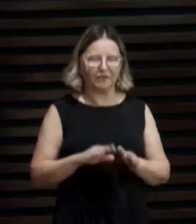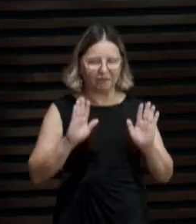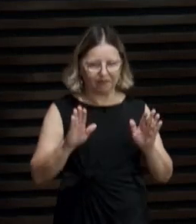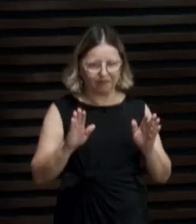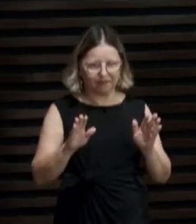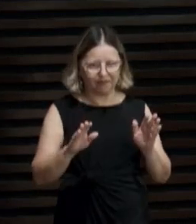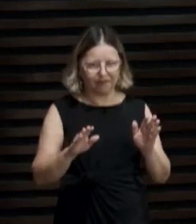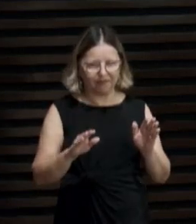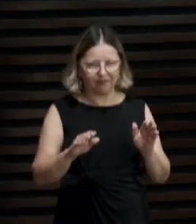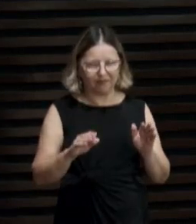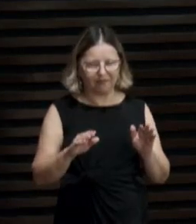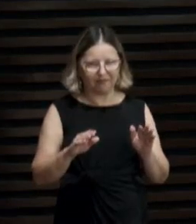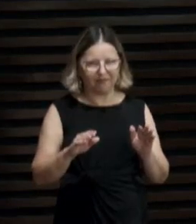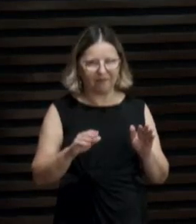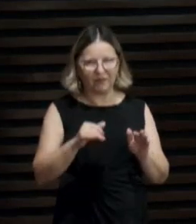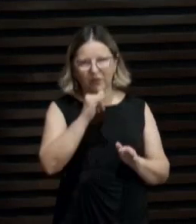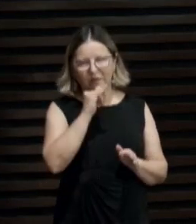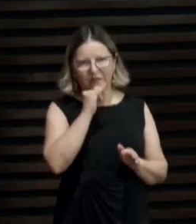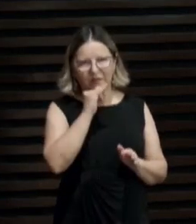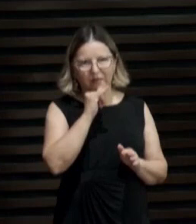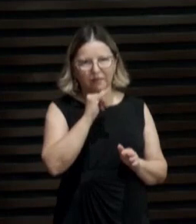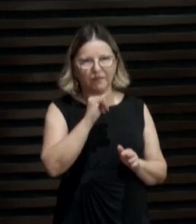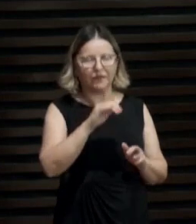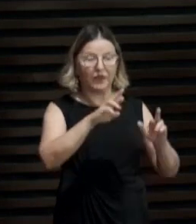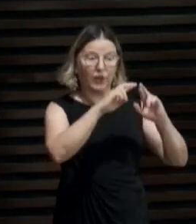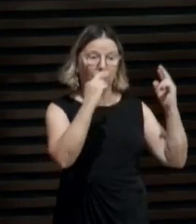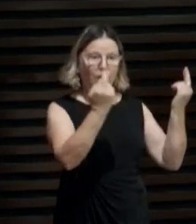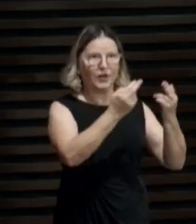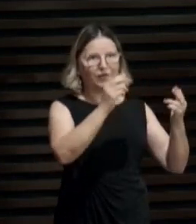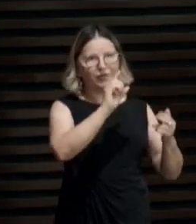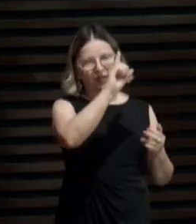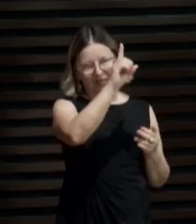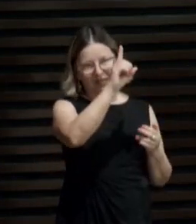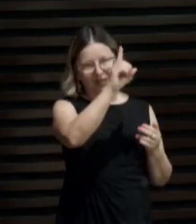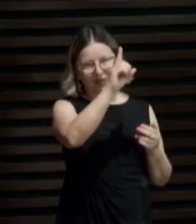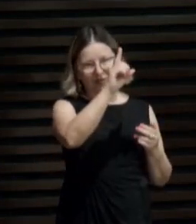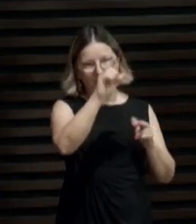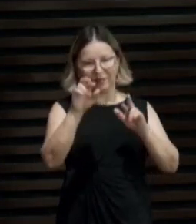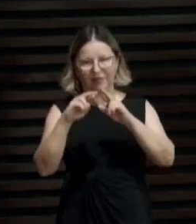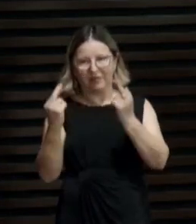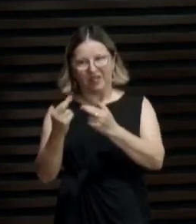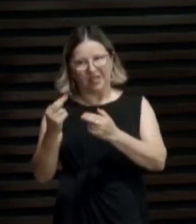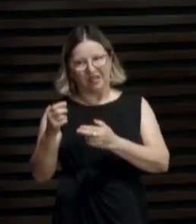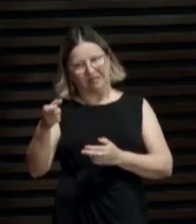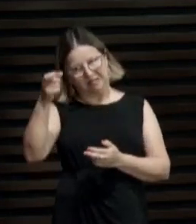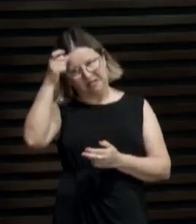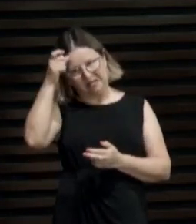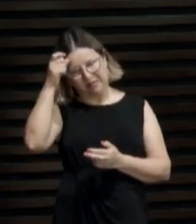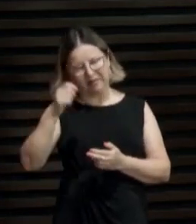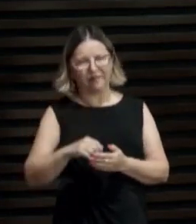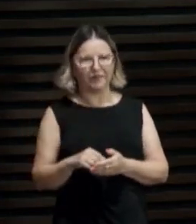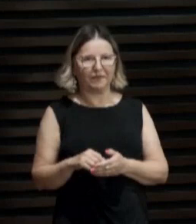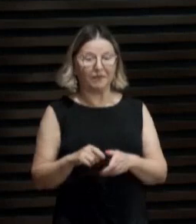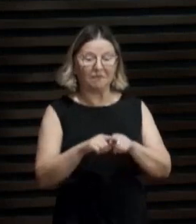de Satanás. E aqueles que creem no Senhor falam assim: não, eu estou aqui no reino de Deus. E aqueles que dizem: não, eu não